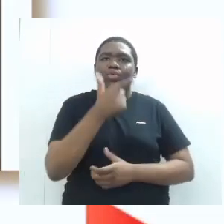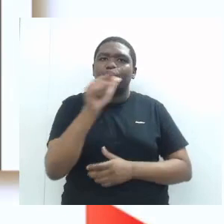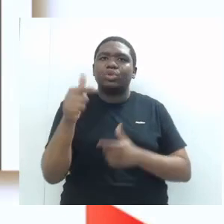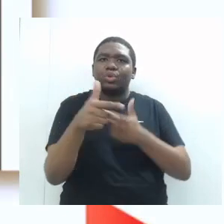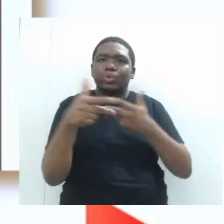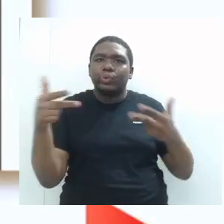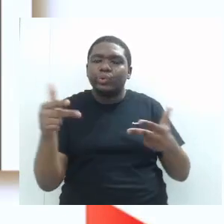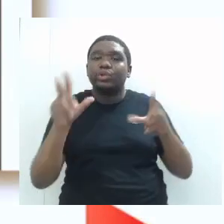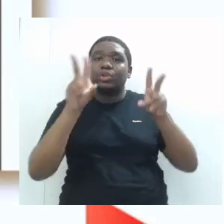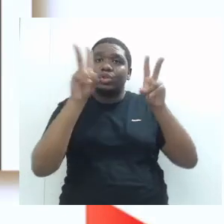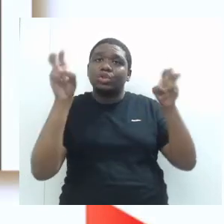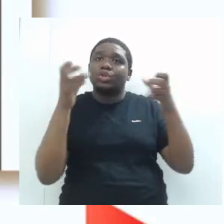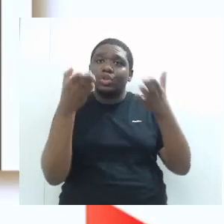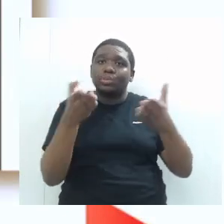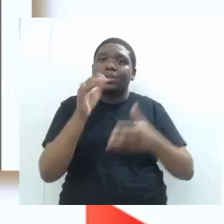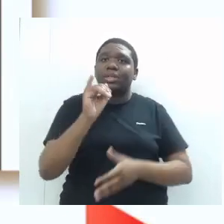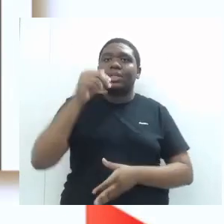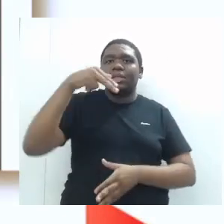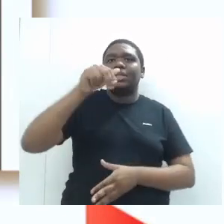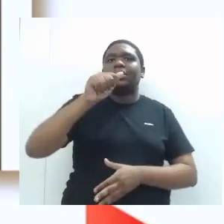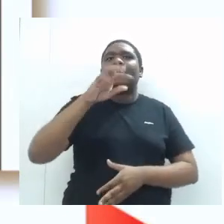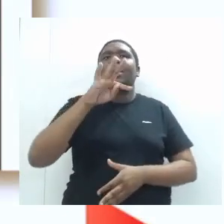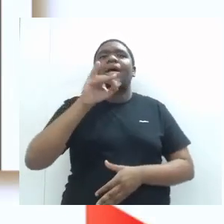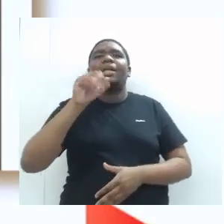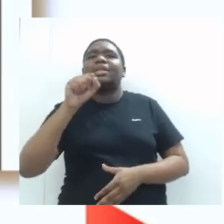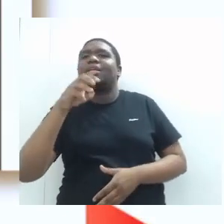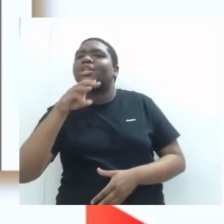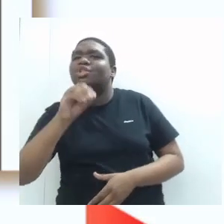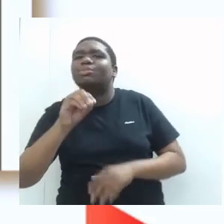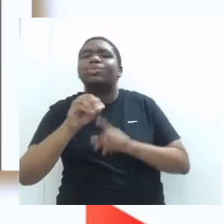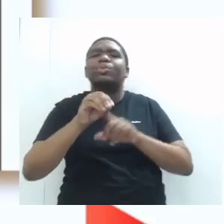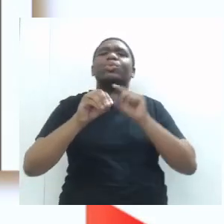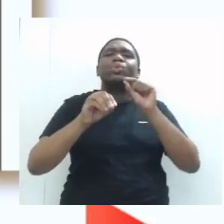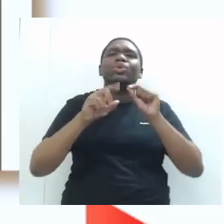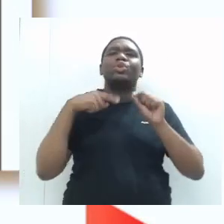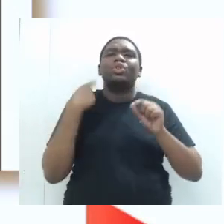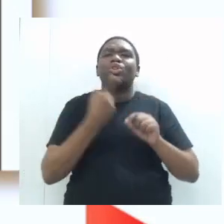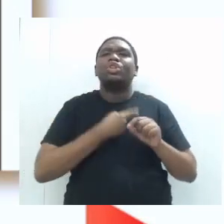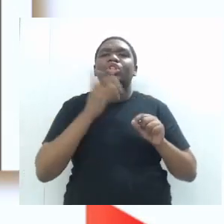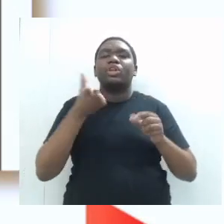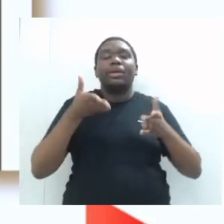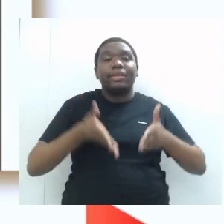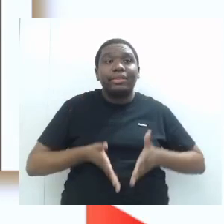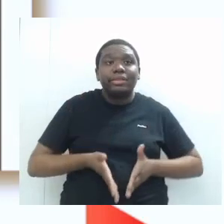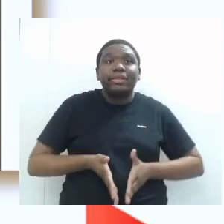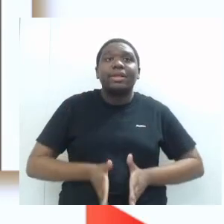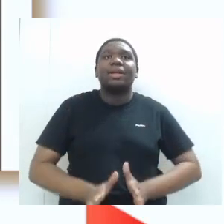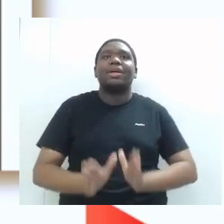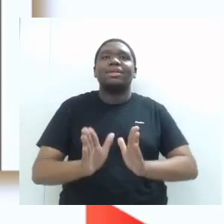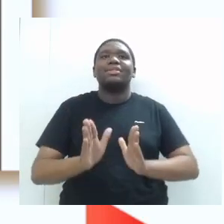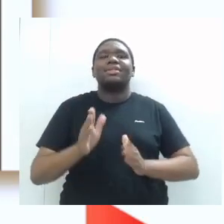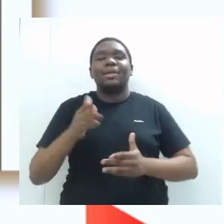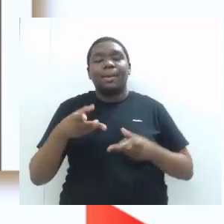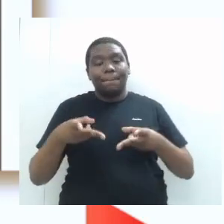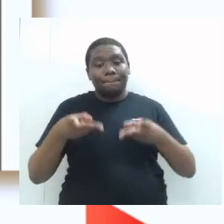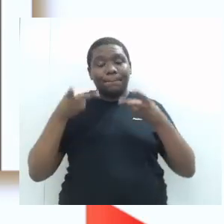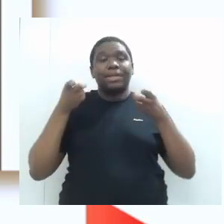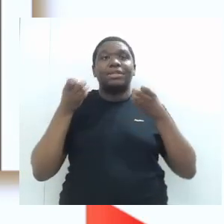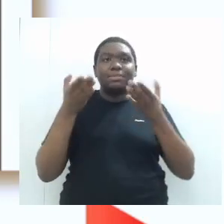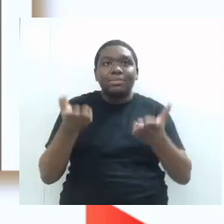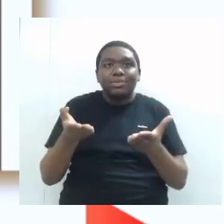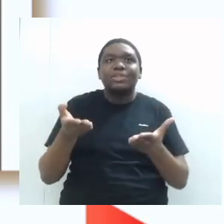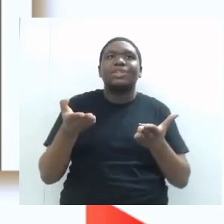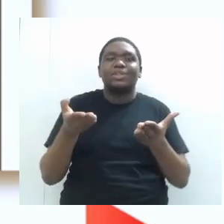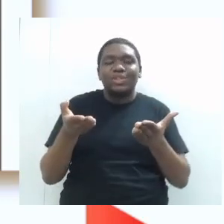A questão do inatismo é, inatismo, você já nasce com ele. percebemos que o princípio do